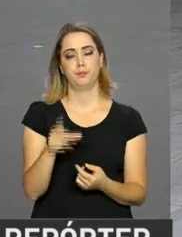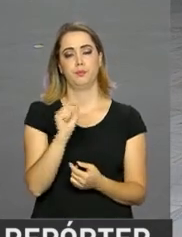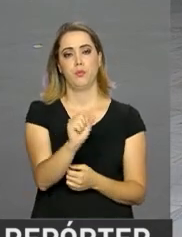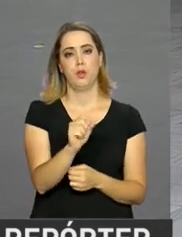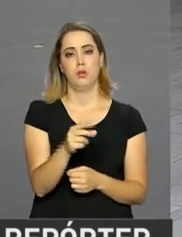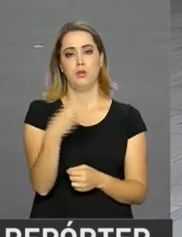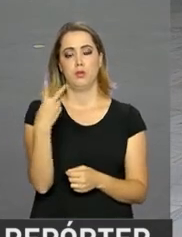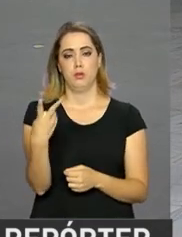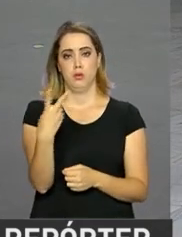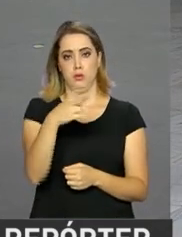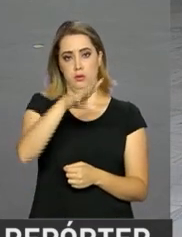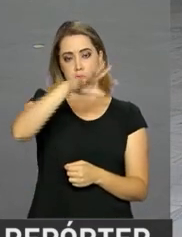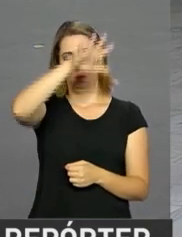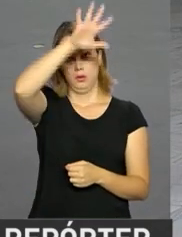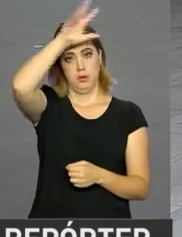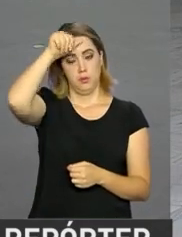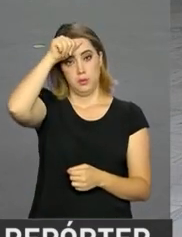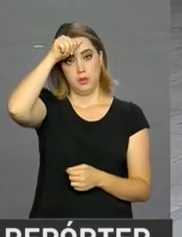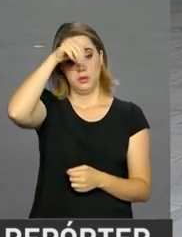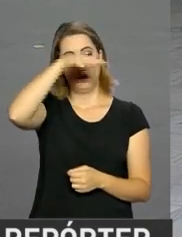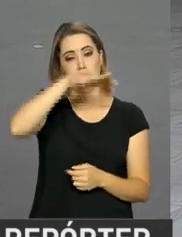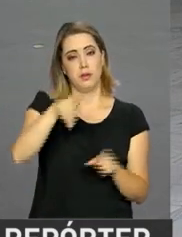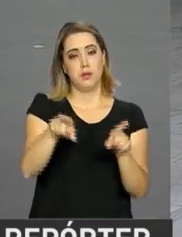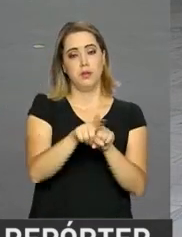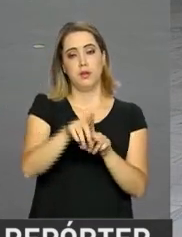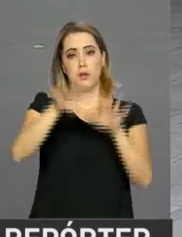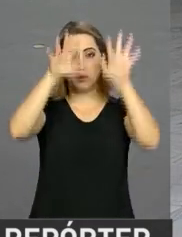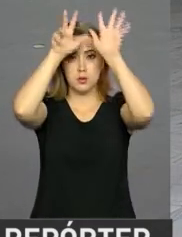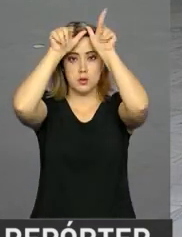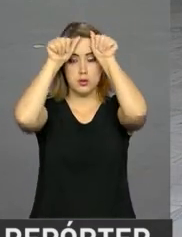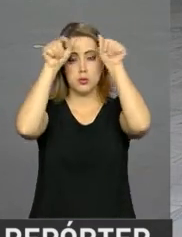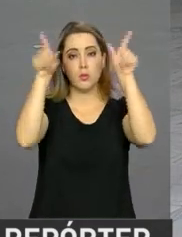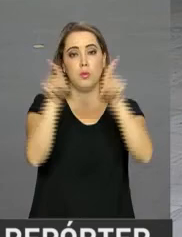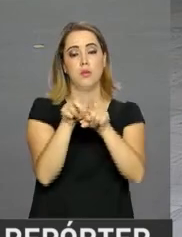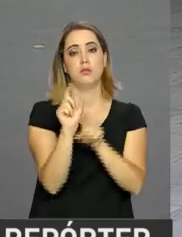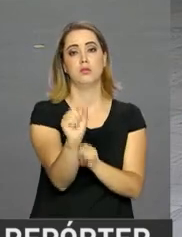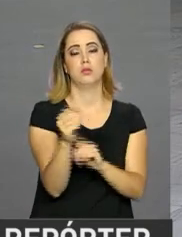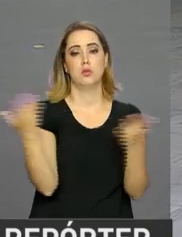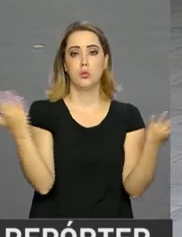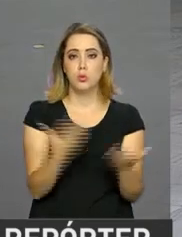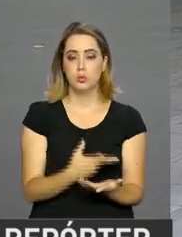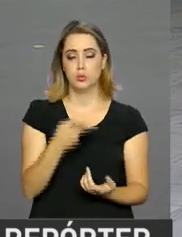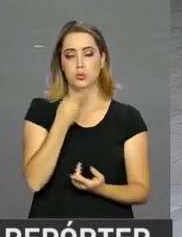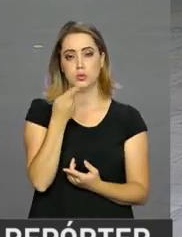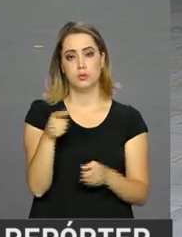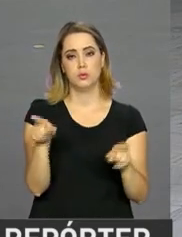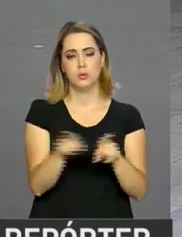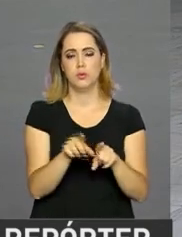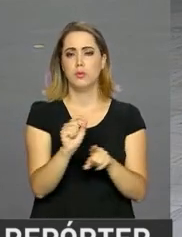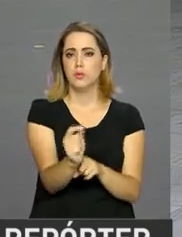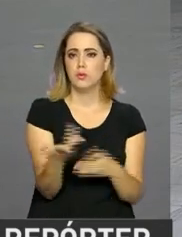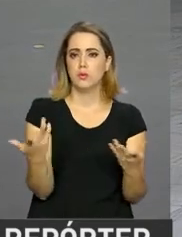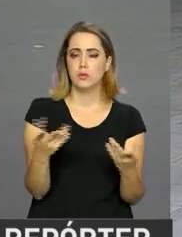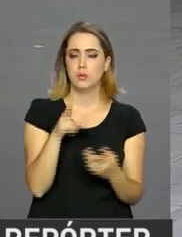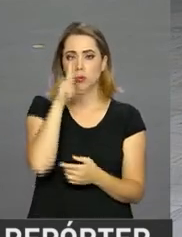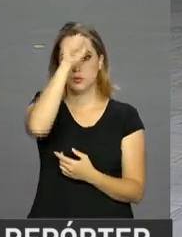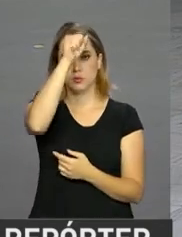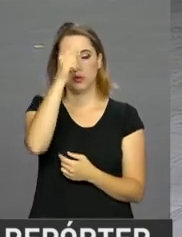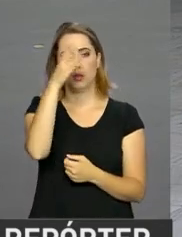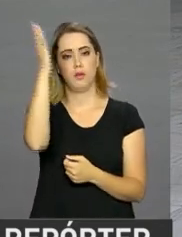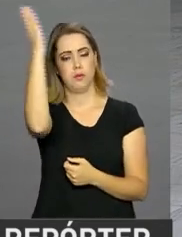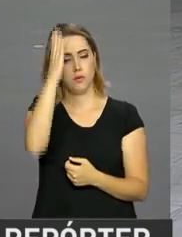entrevista ontem à noite aqui em brasília o ministro da justiça alexandre de moraes reforçou que a força nacional não irá